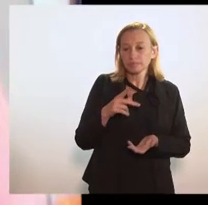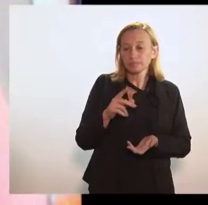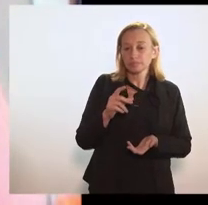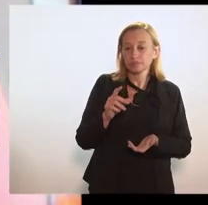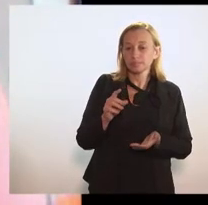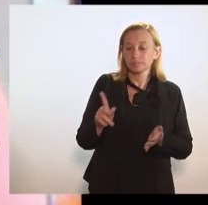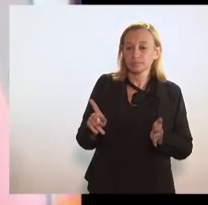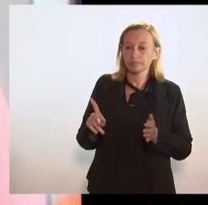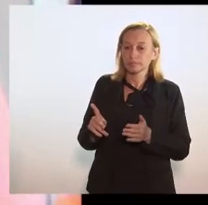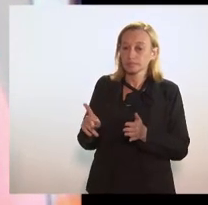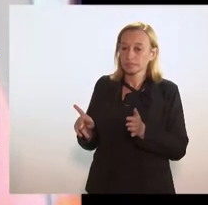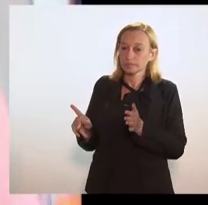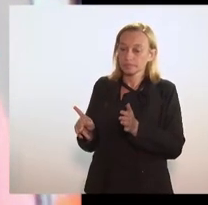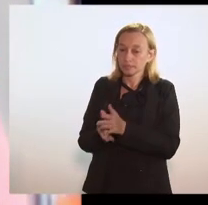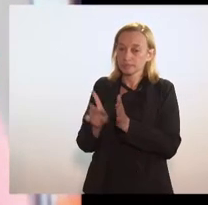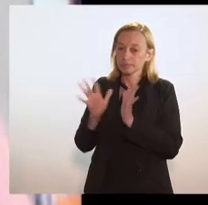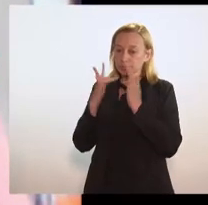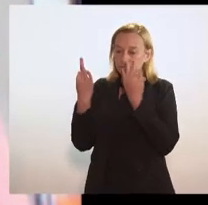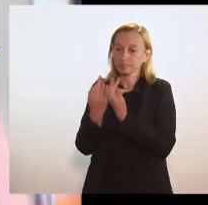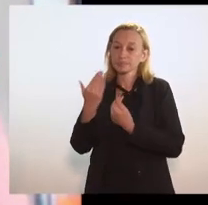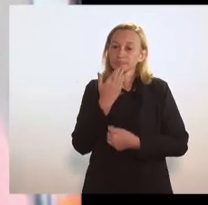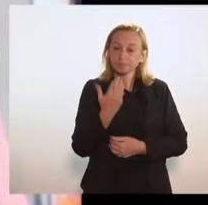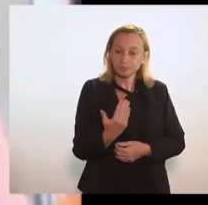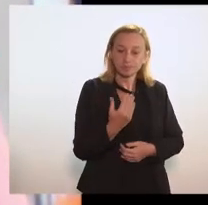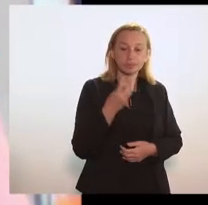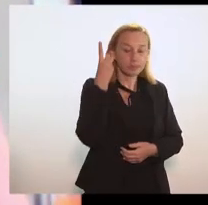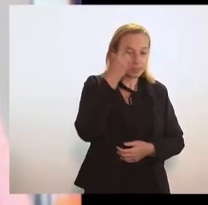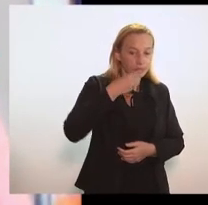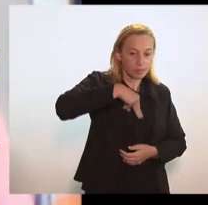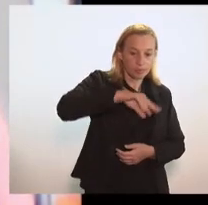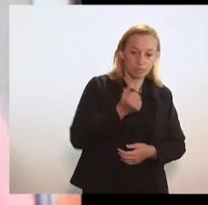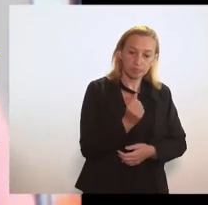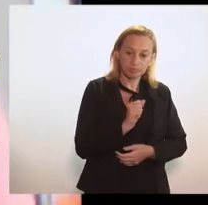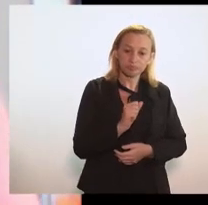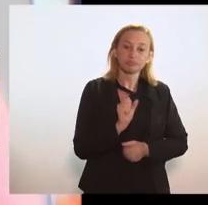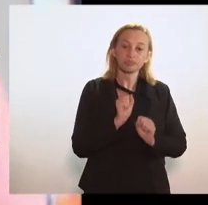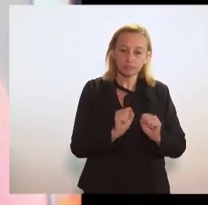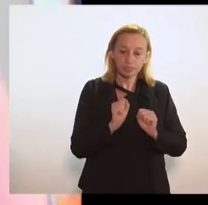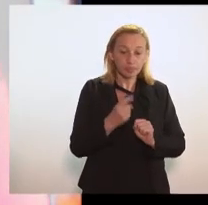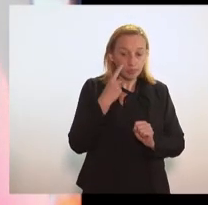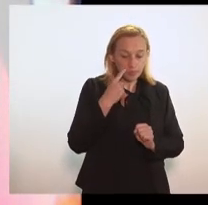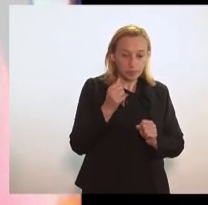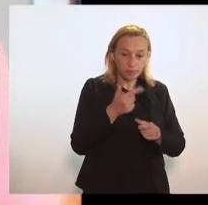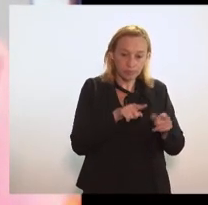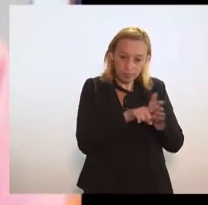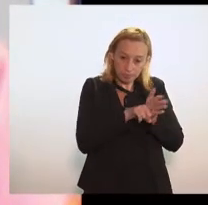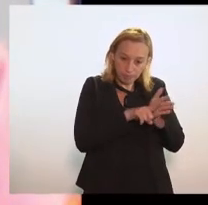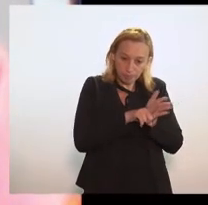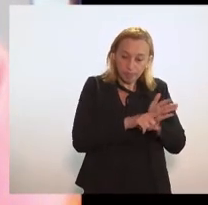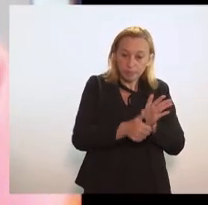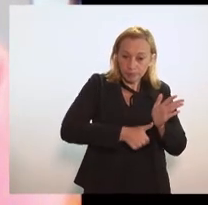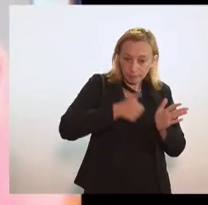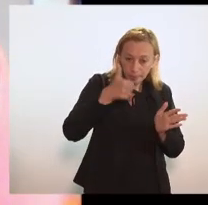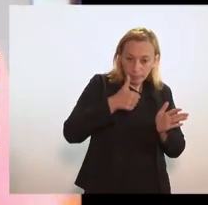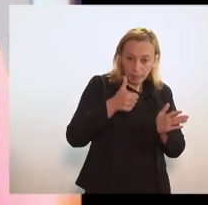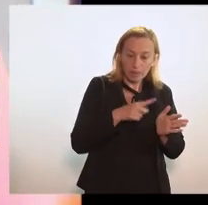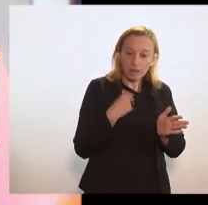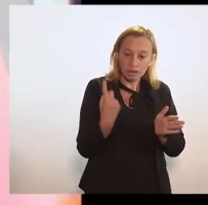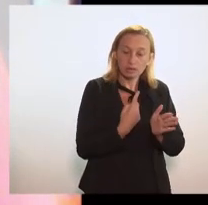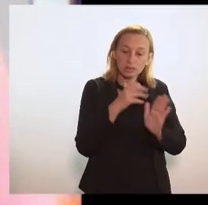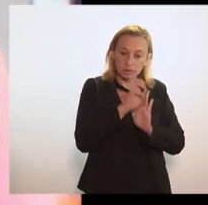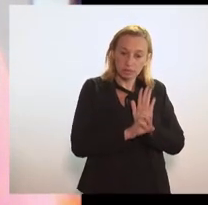falta da família então eu peço que altura deputada Martha Rocha se puser aí depois deu uma analisada na os